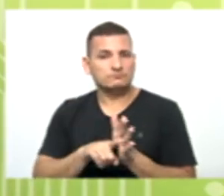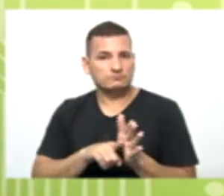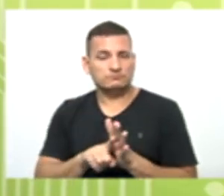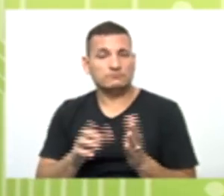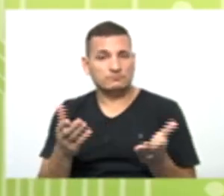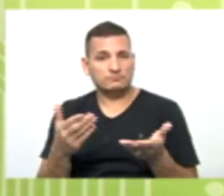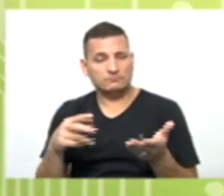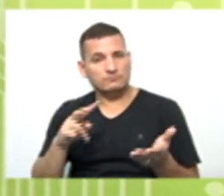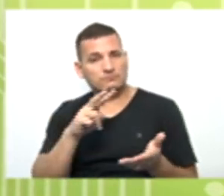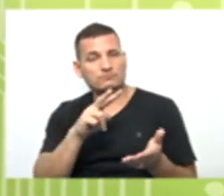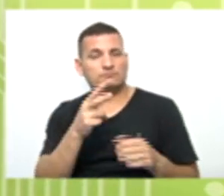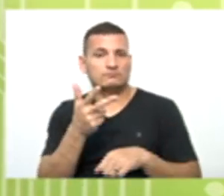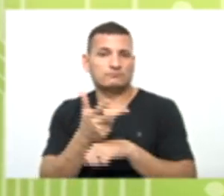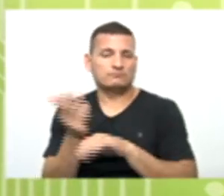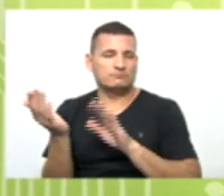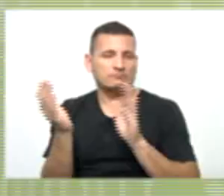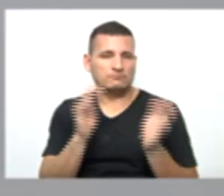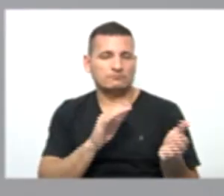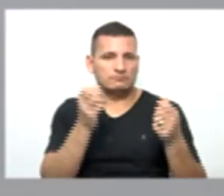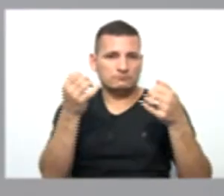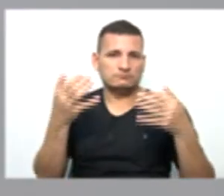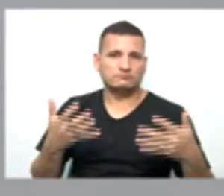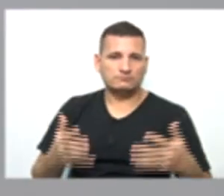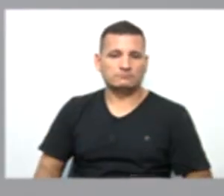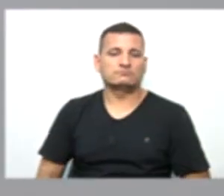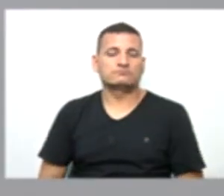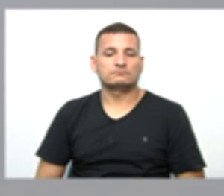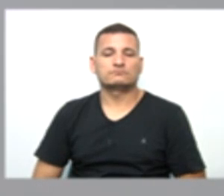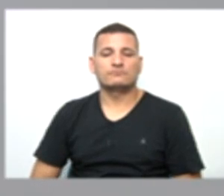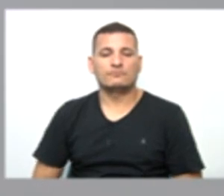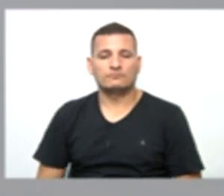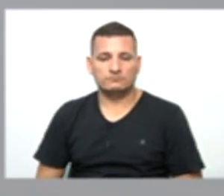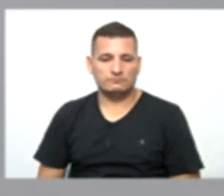nós vamos exibir agora para você.